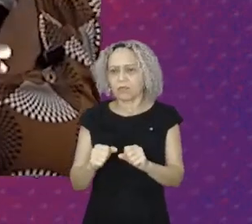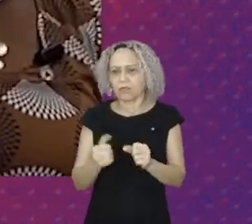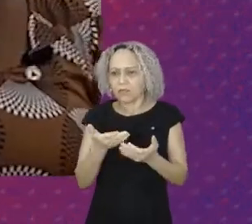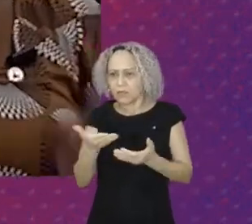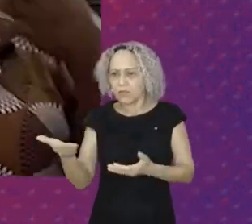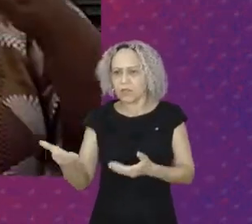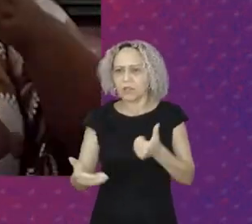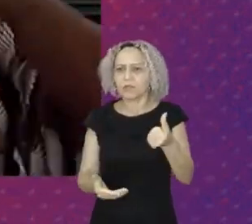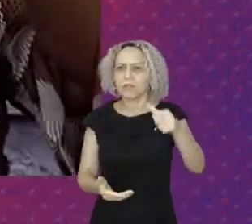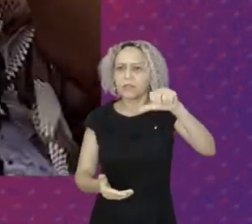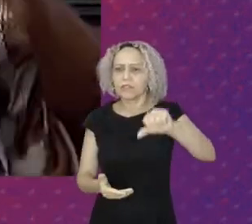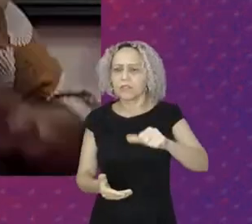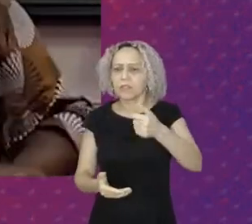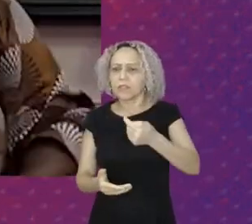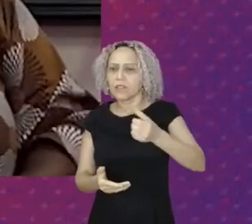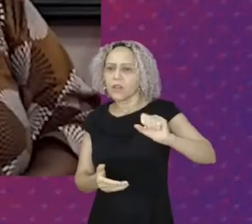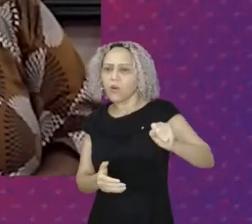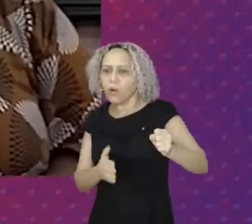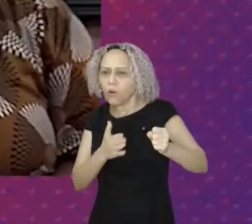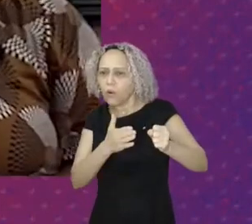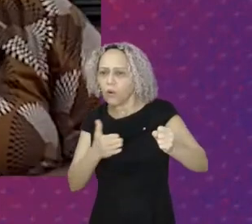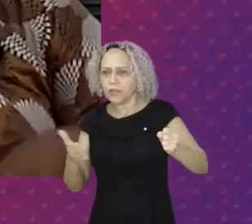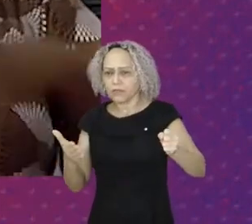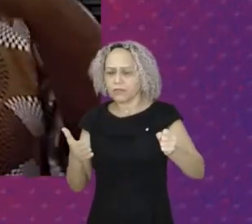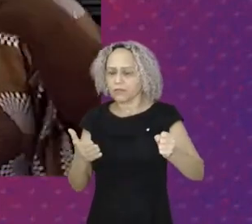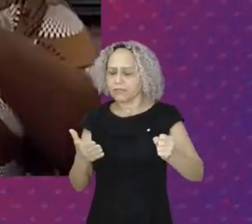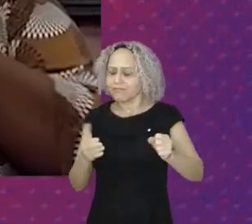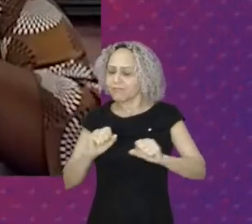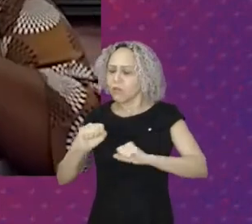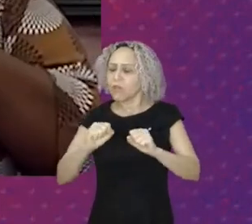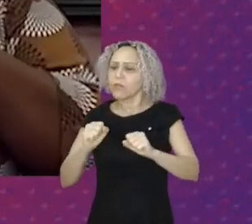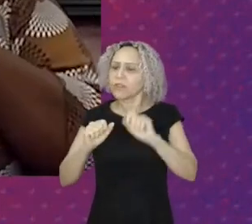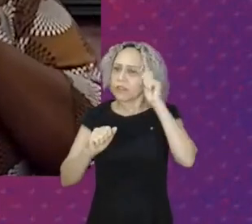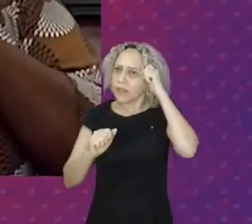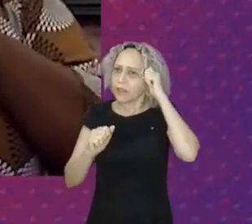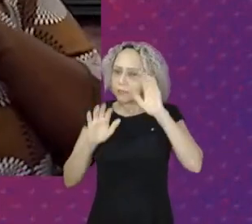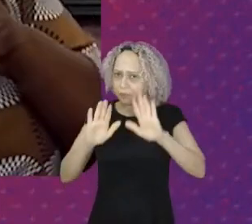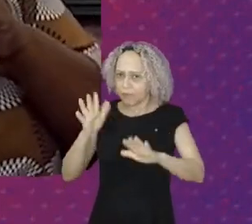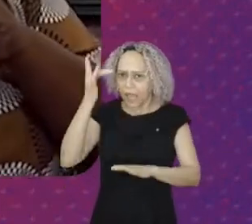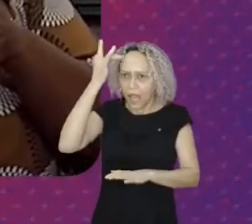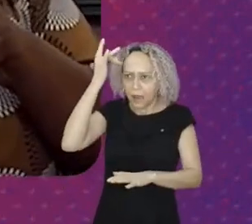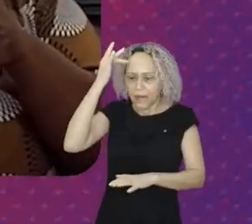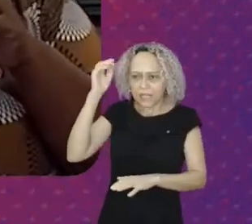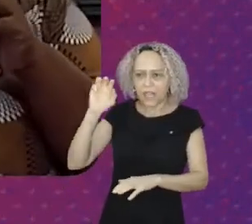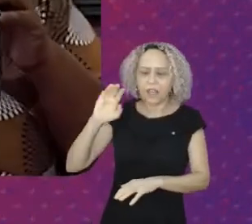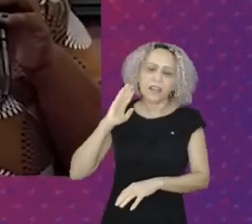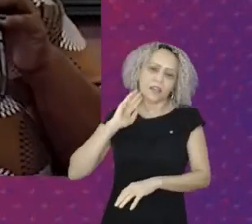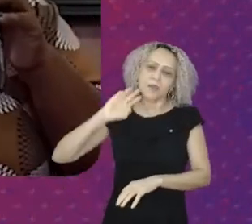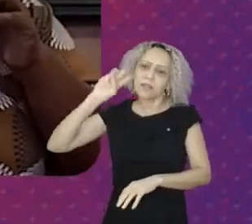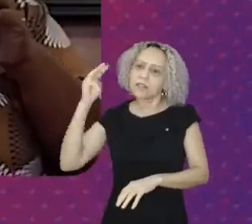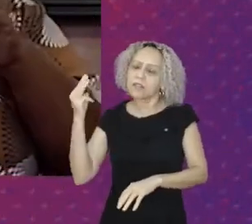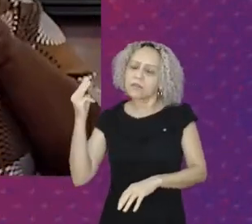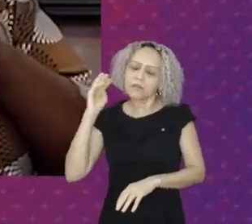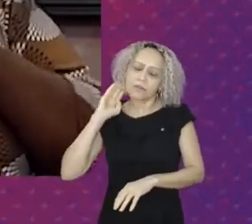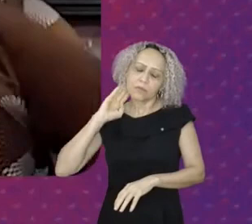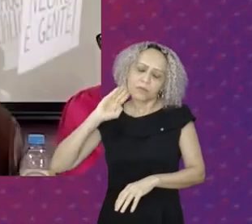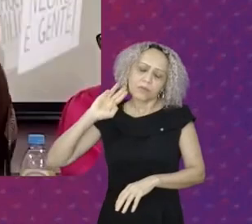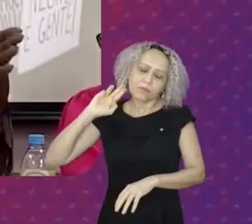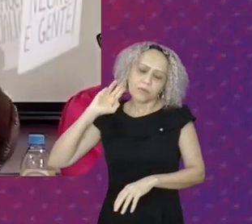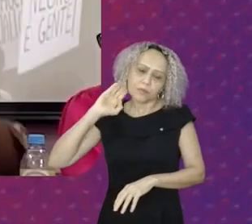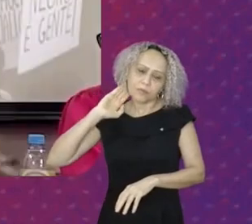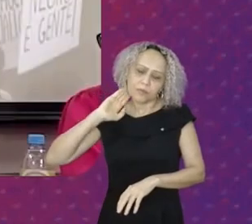ativamente. Amanhã começa em Belo Horizonte um seminário sobre reparação, direito à reparação, articulado pelo